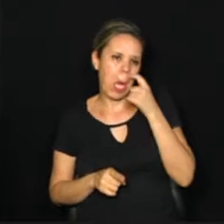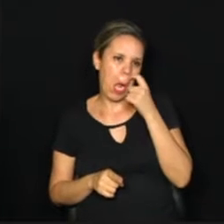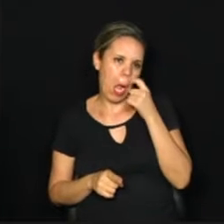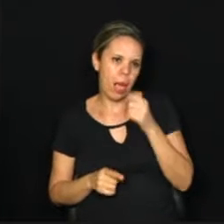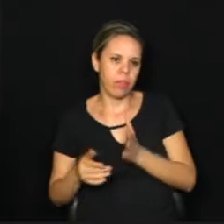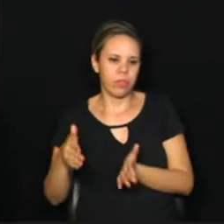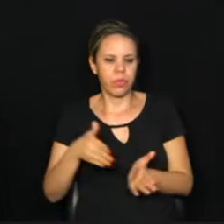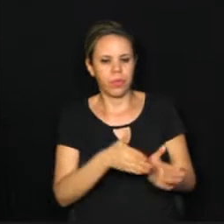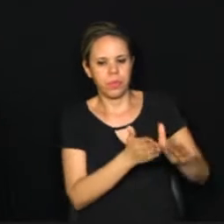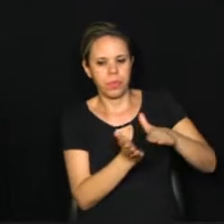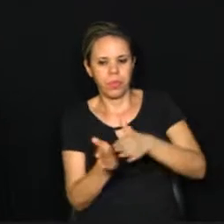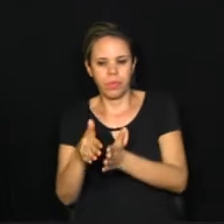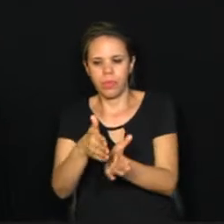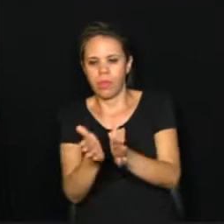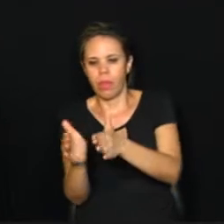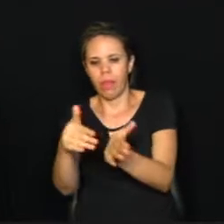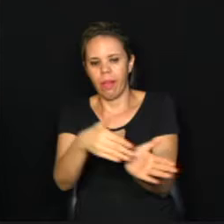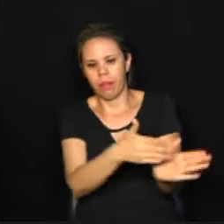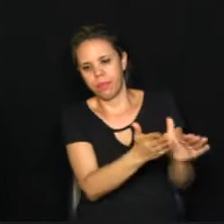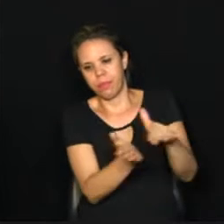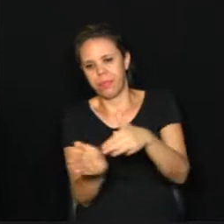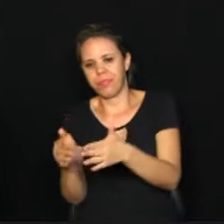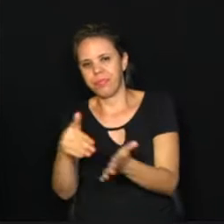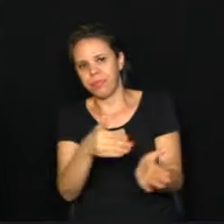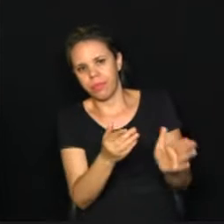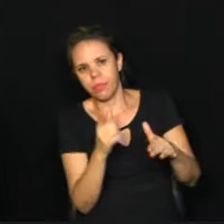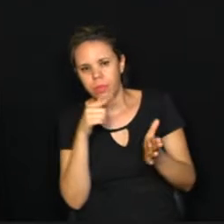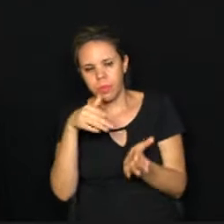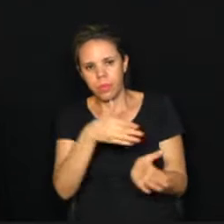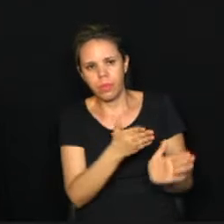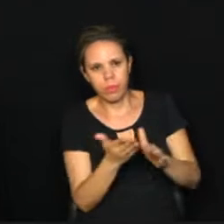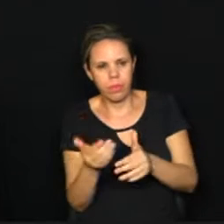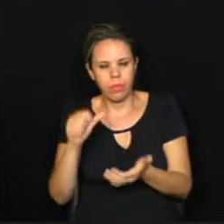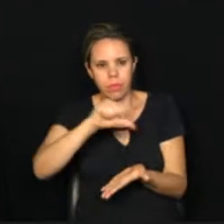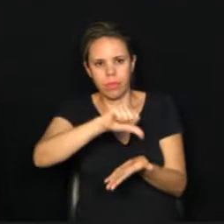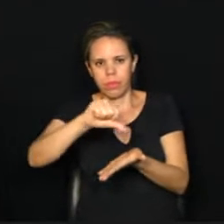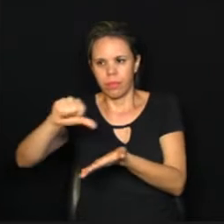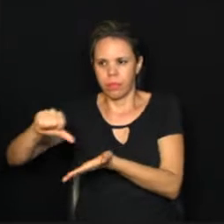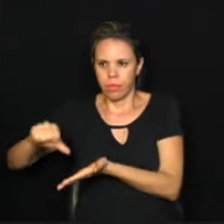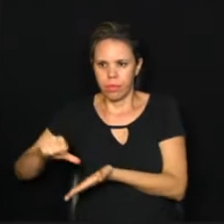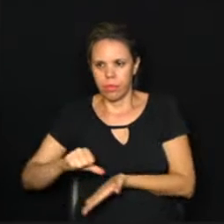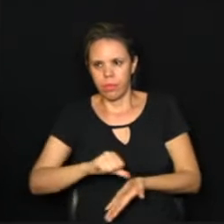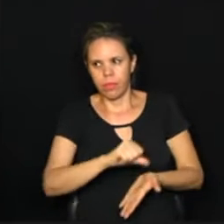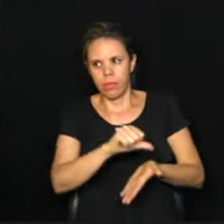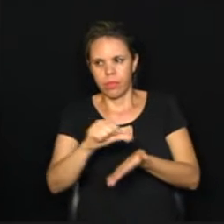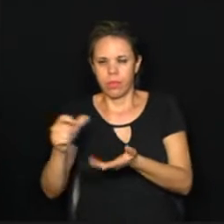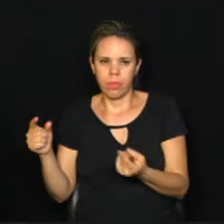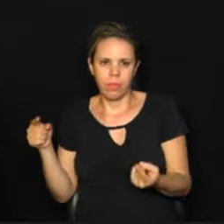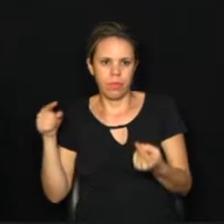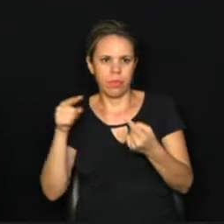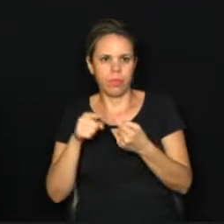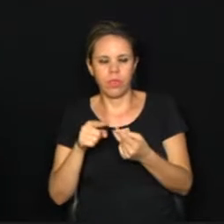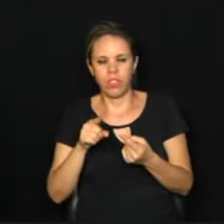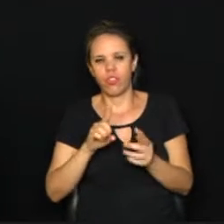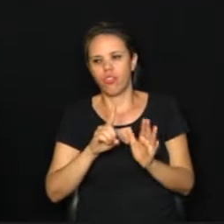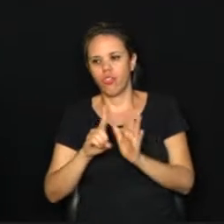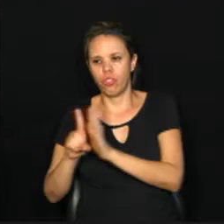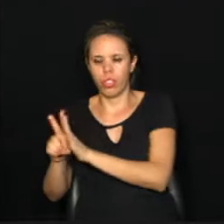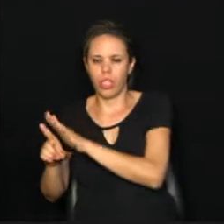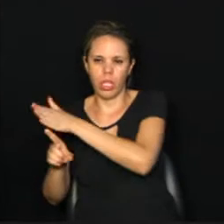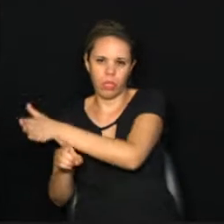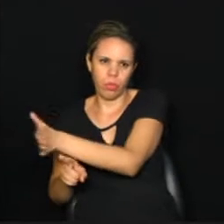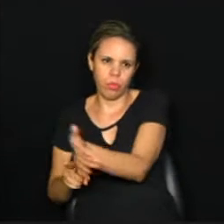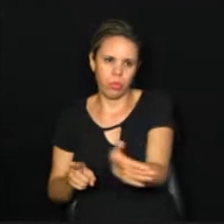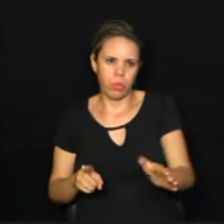cursos d'água, eles correm, eles escoam pela nossa bacia do sentido direito para o sentido esquerdo.